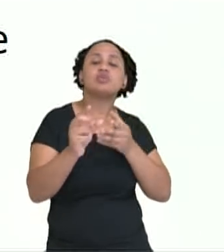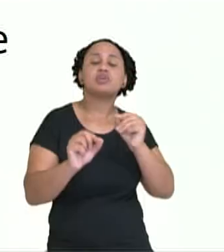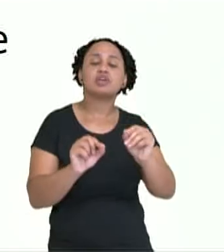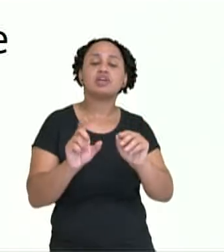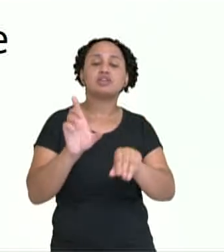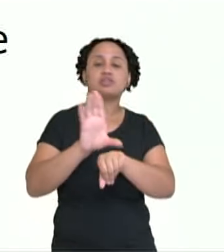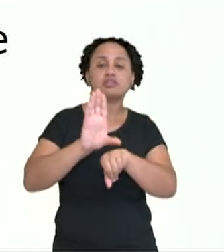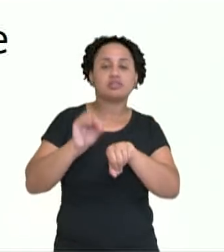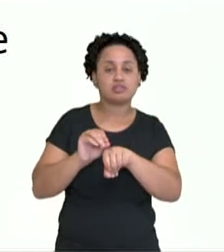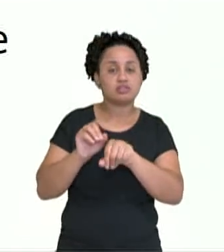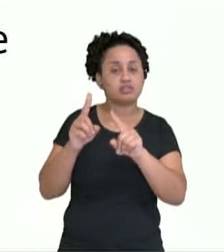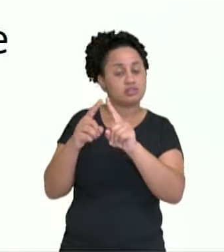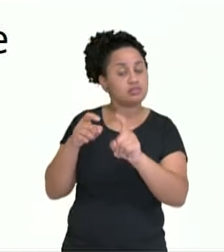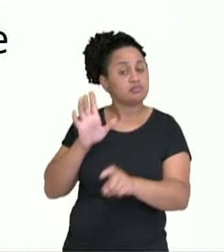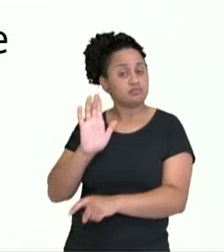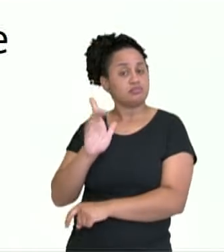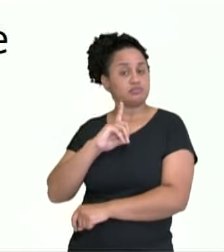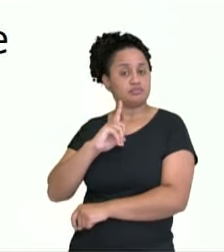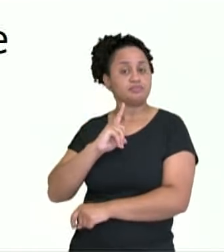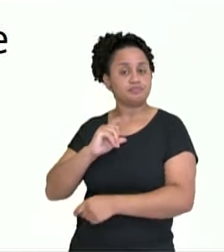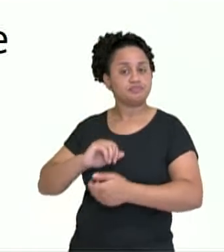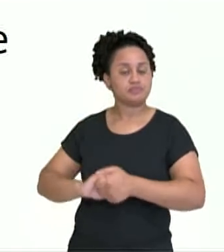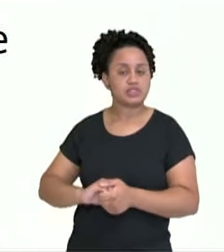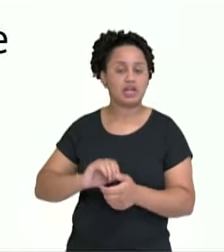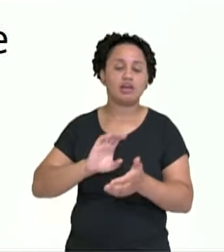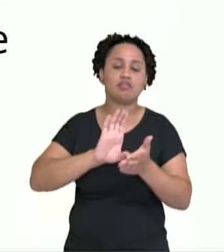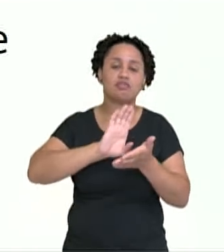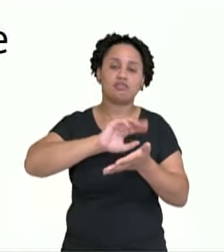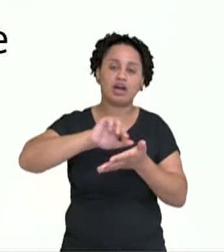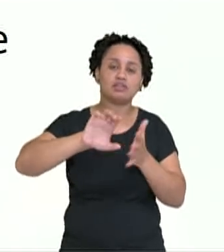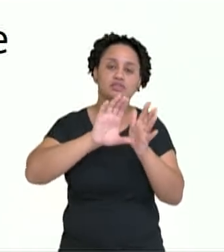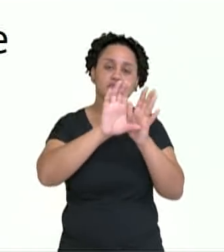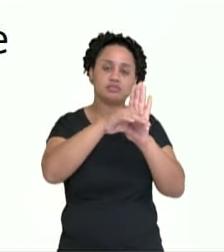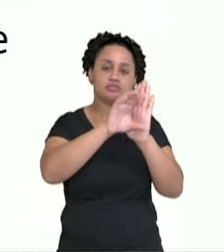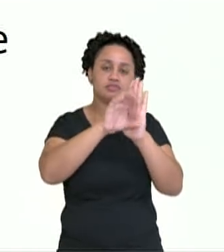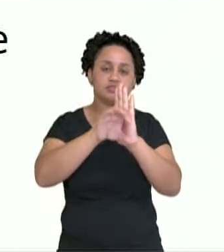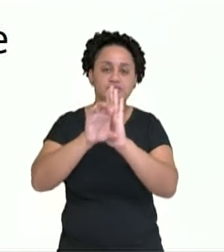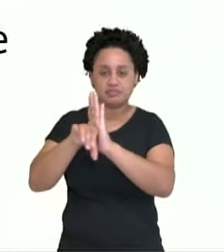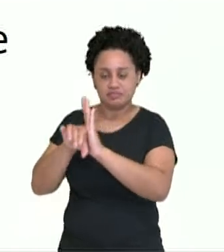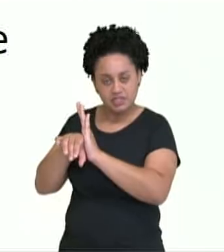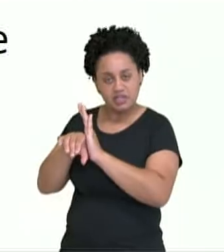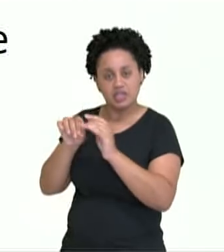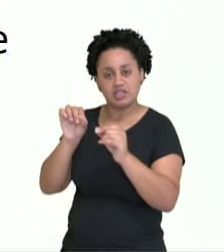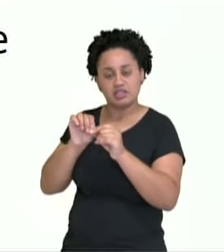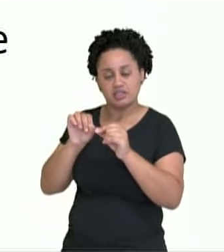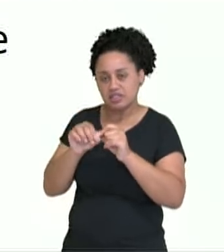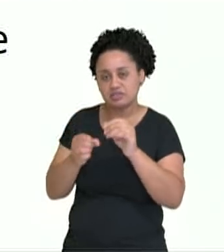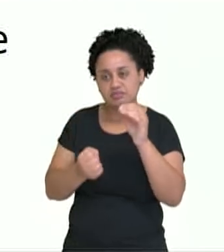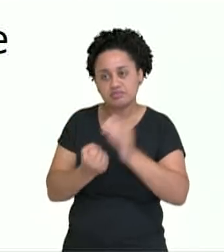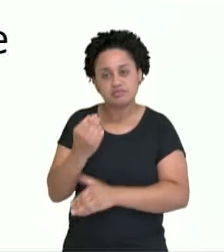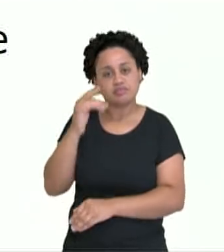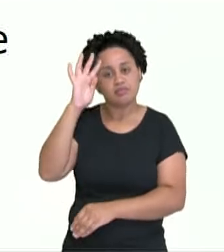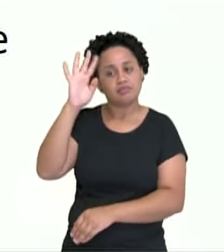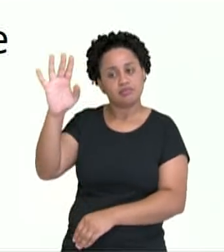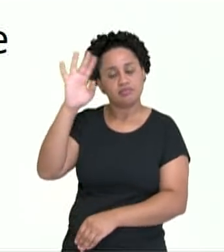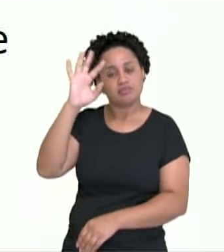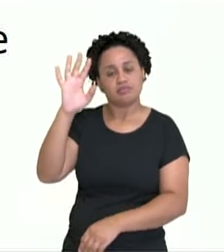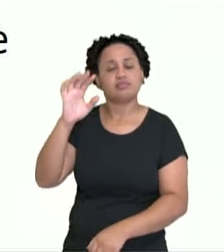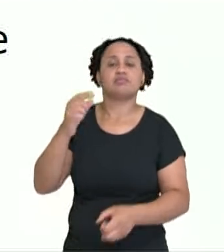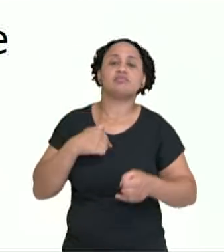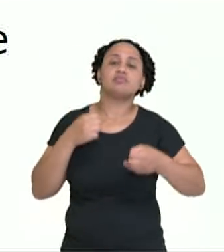já produzido. É um conjunto de conceitos que formam uma teoria, uma explicação para